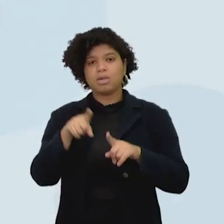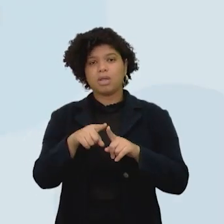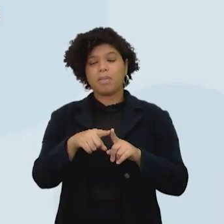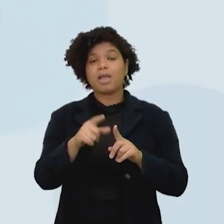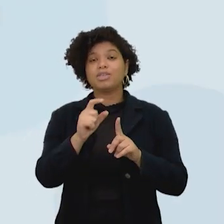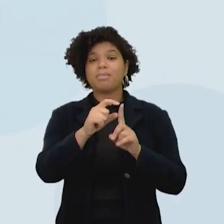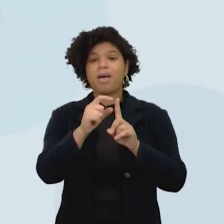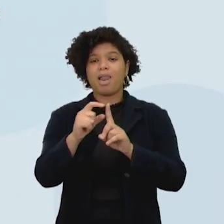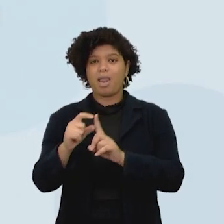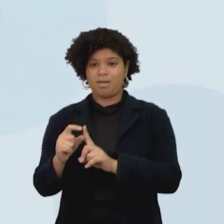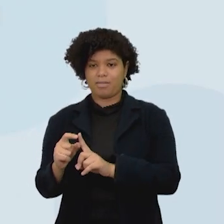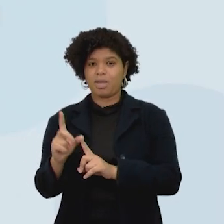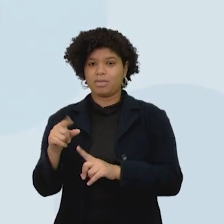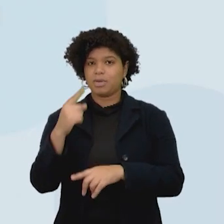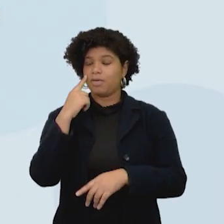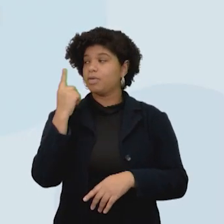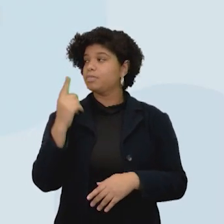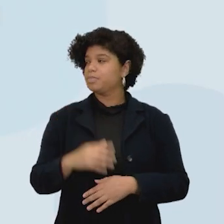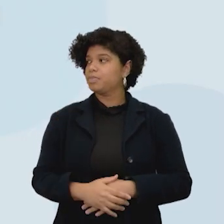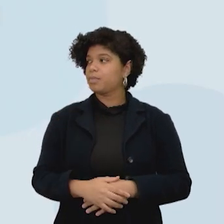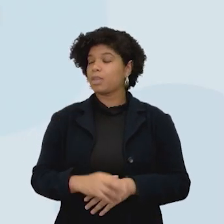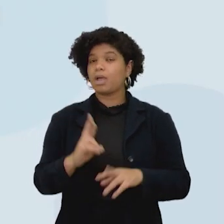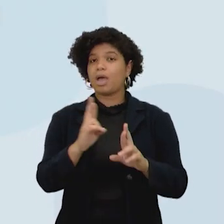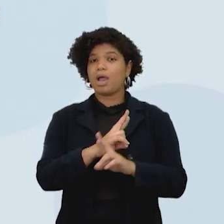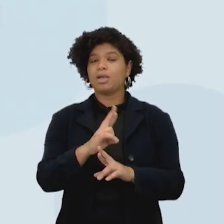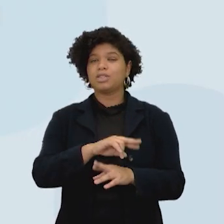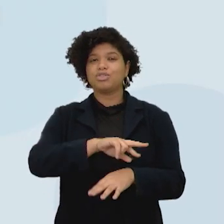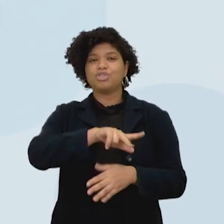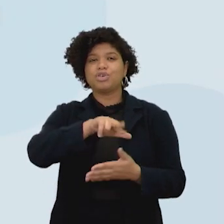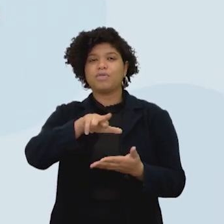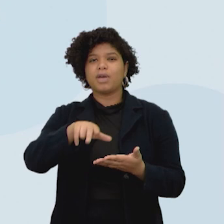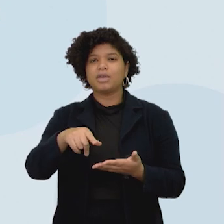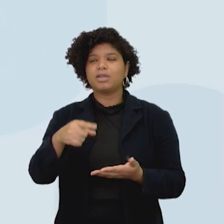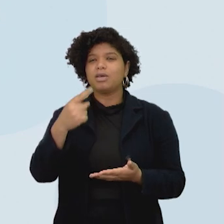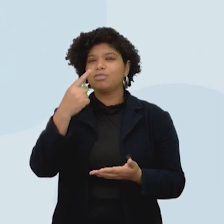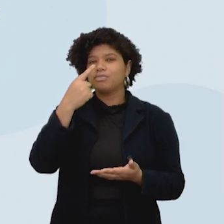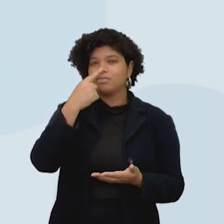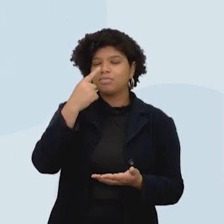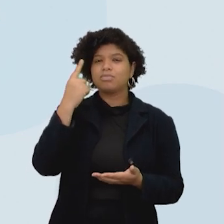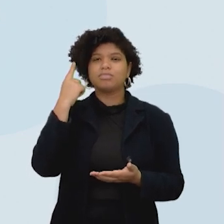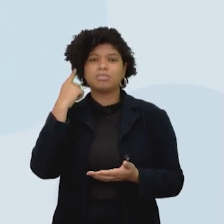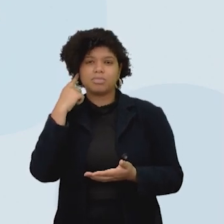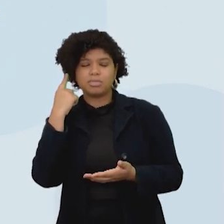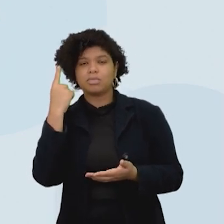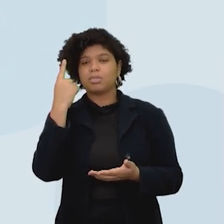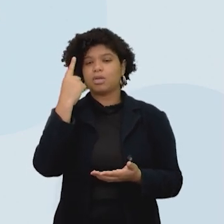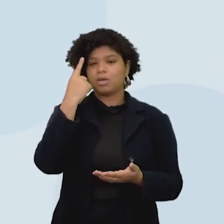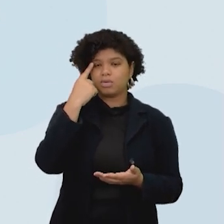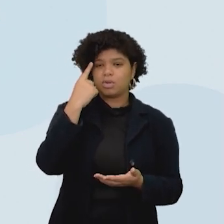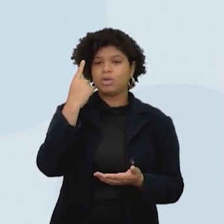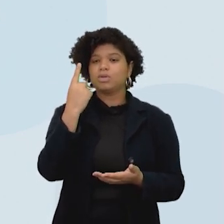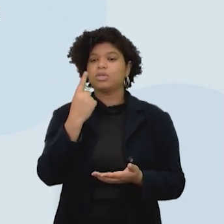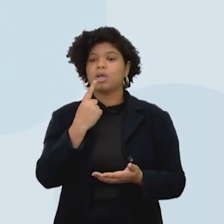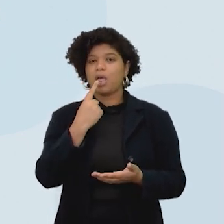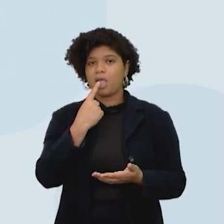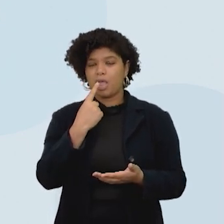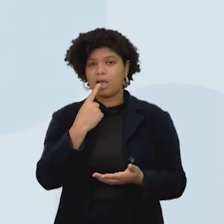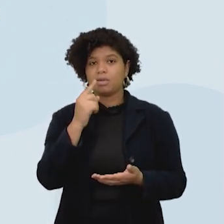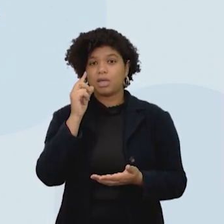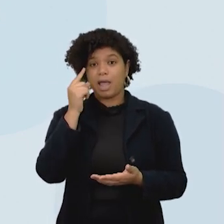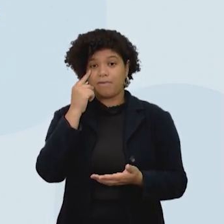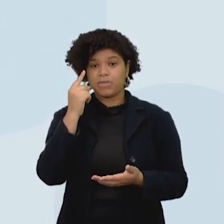de palavra. Ela está associada com a mistura de sensações relacionadas aos sentidos, que são quais? Tato, audição,